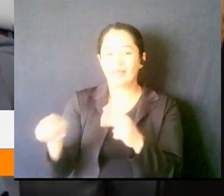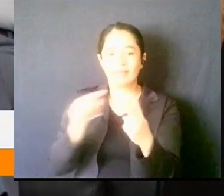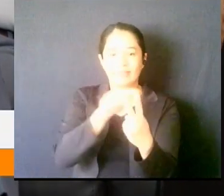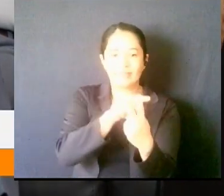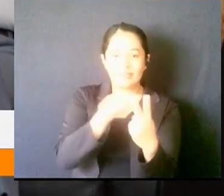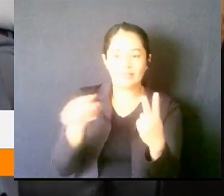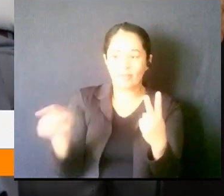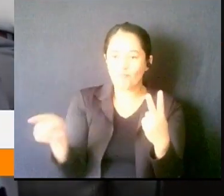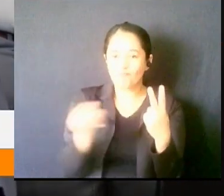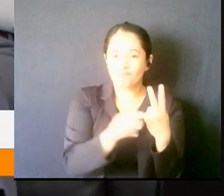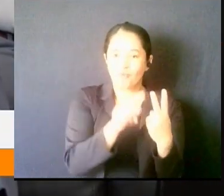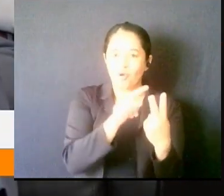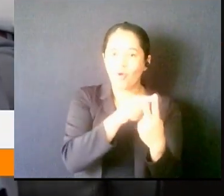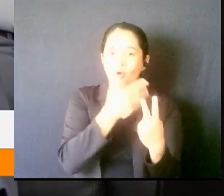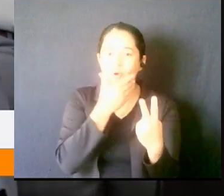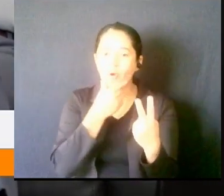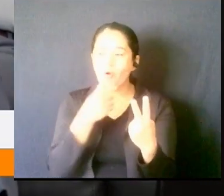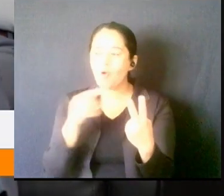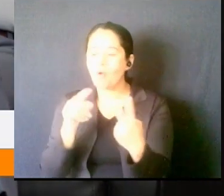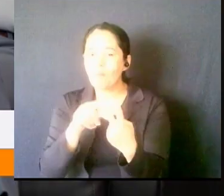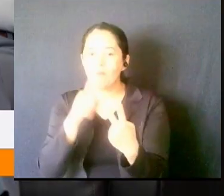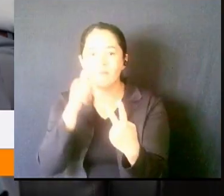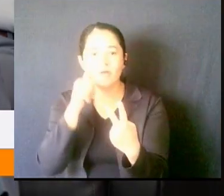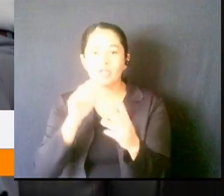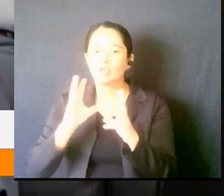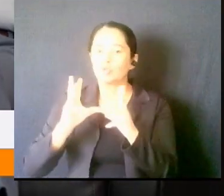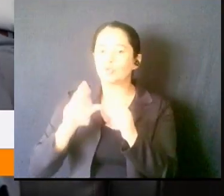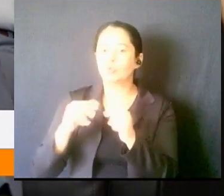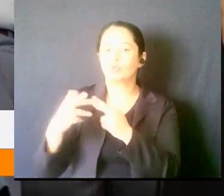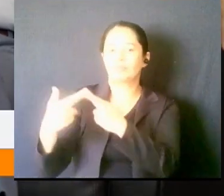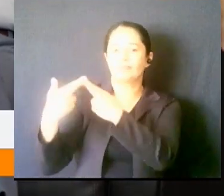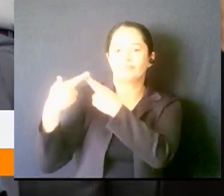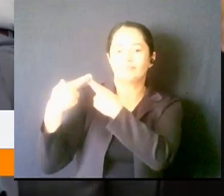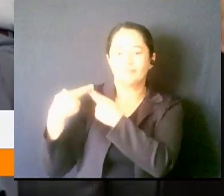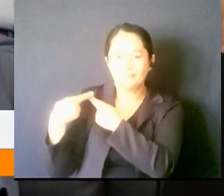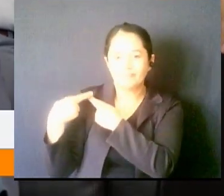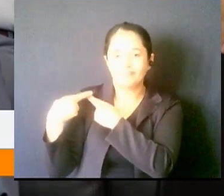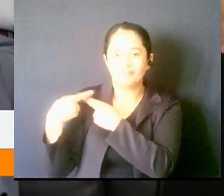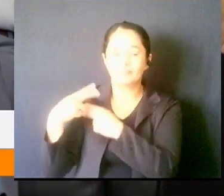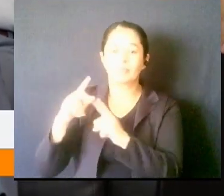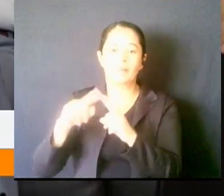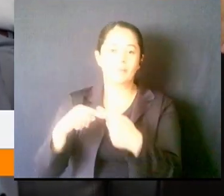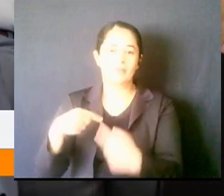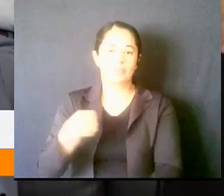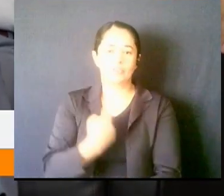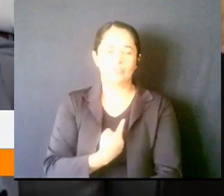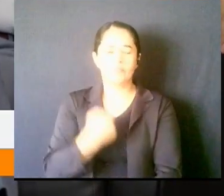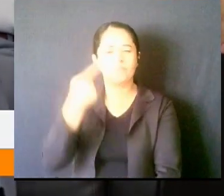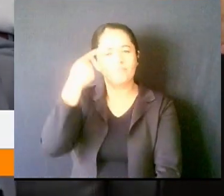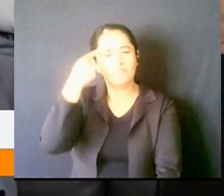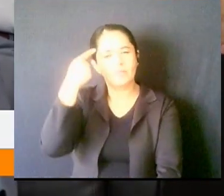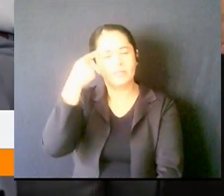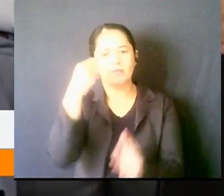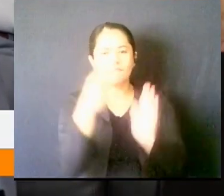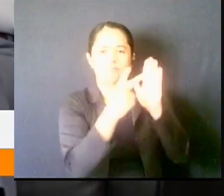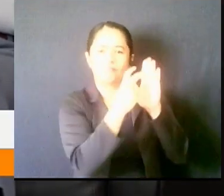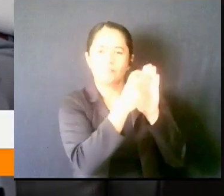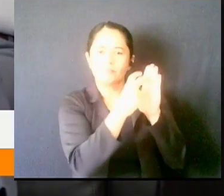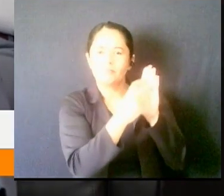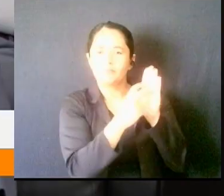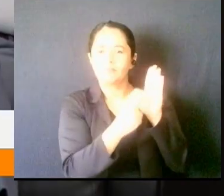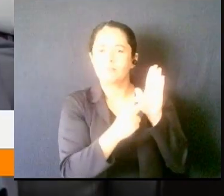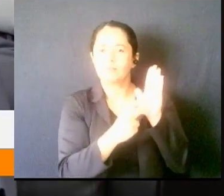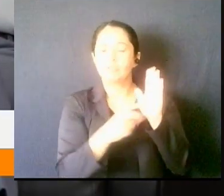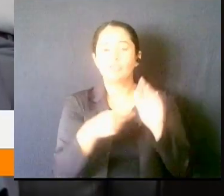filho. Uhum. No entanto, ainda assim, quando a gente vai pensar em contracepção, a gente fala com a mulher. A